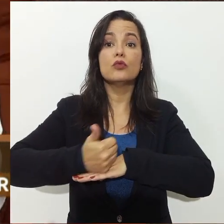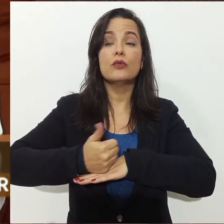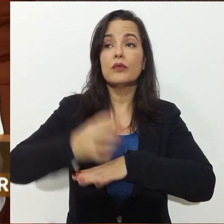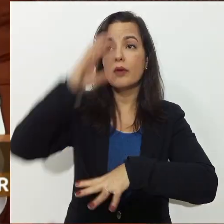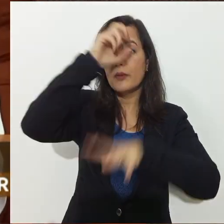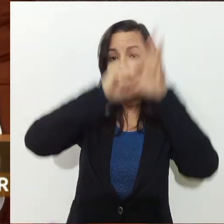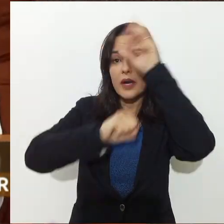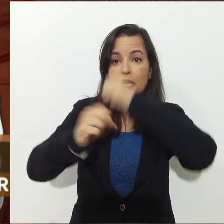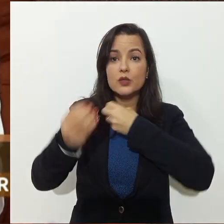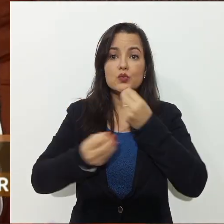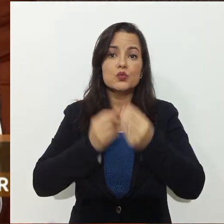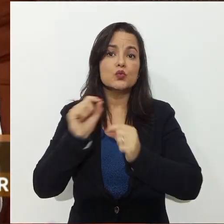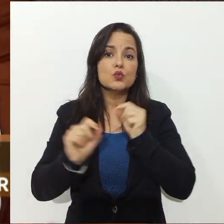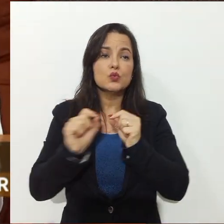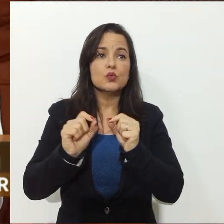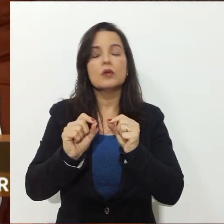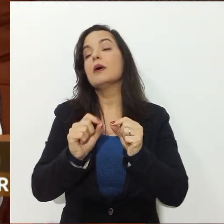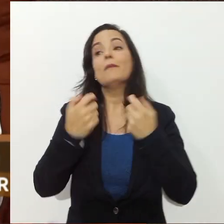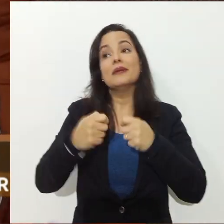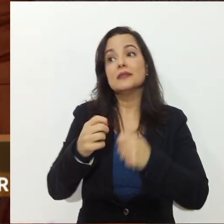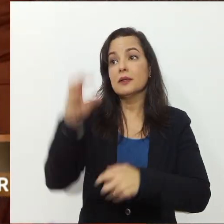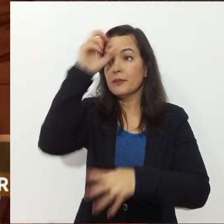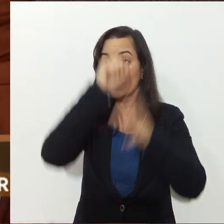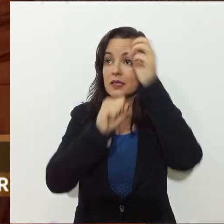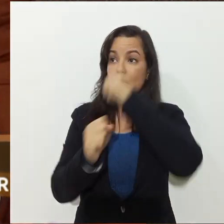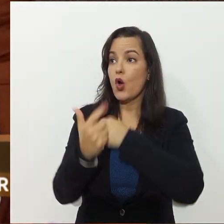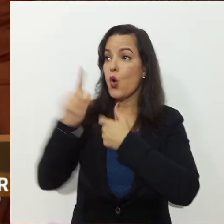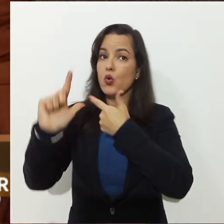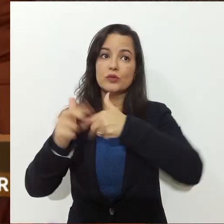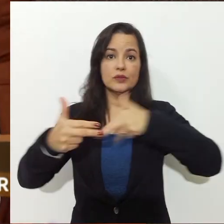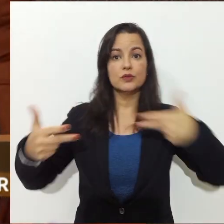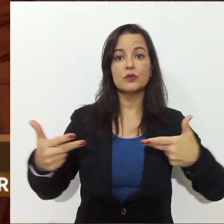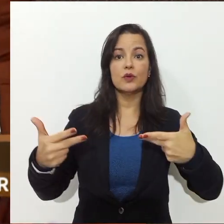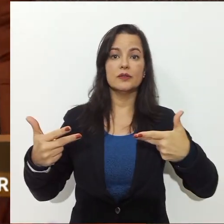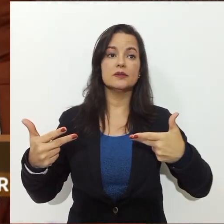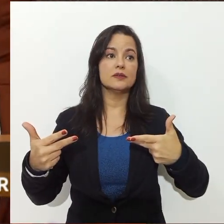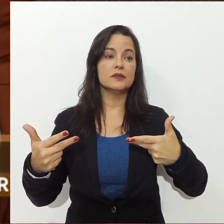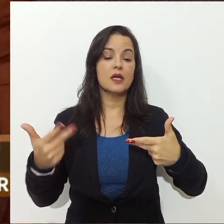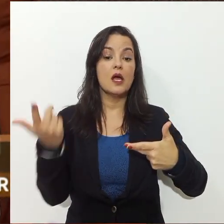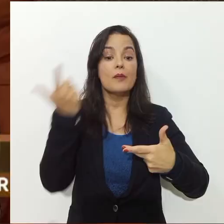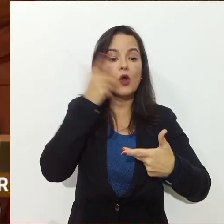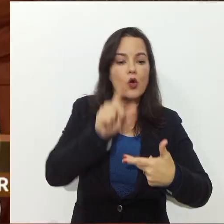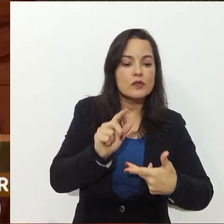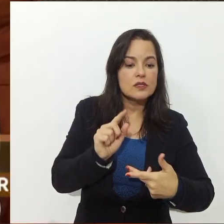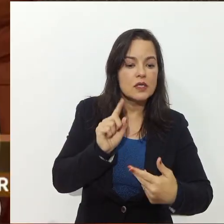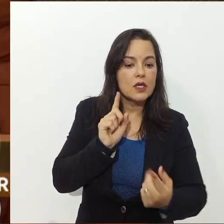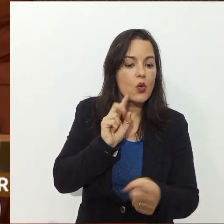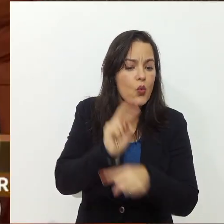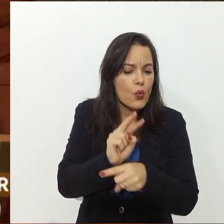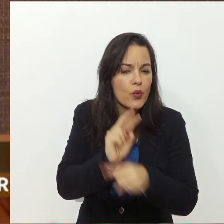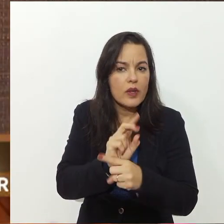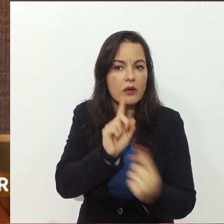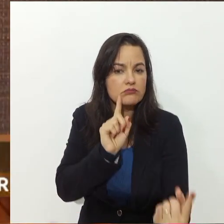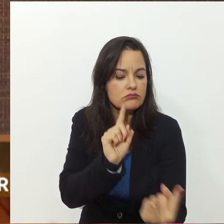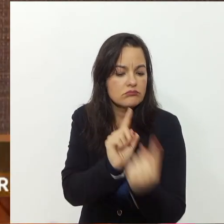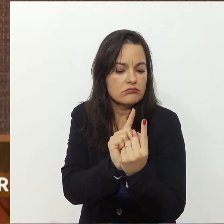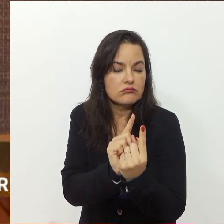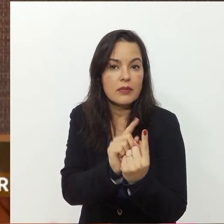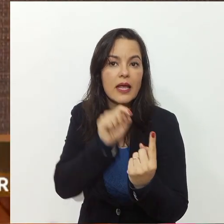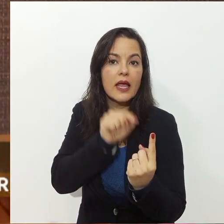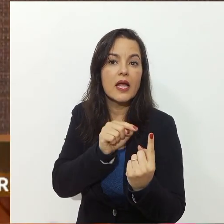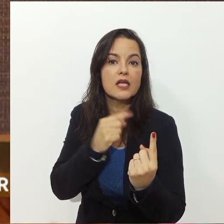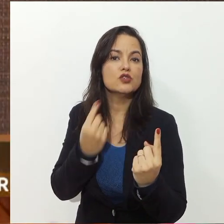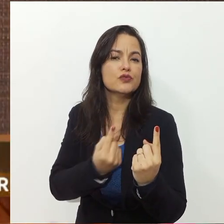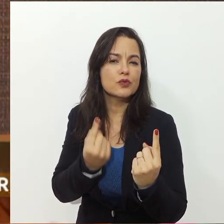outros artifícios para conseguir lidar com essas crianças que precisam desse olhar mais especial.